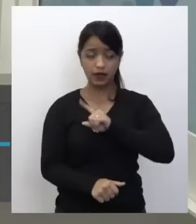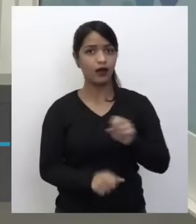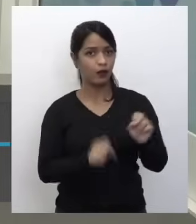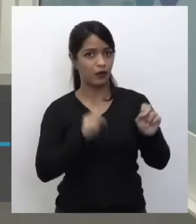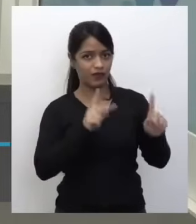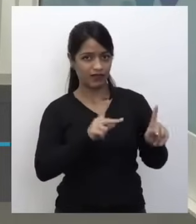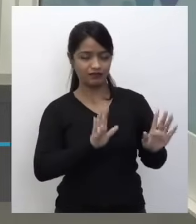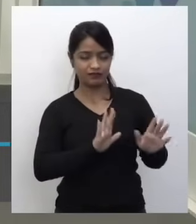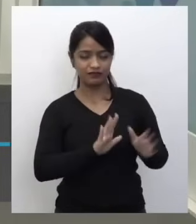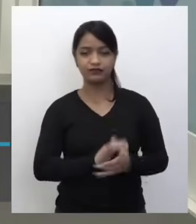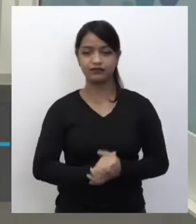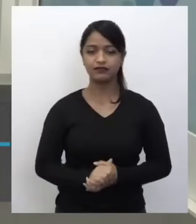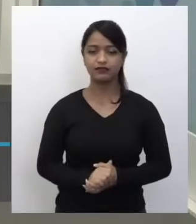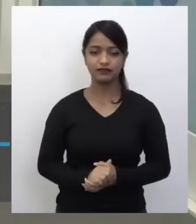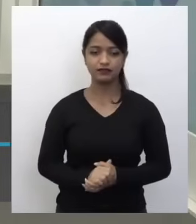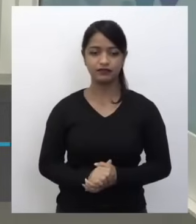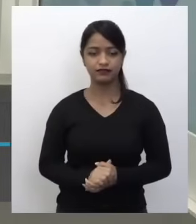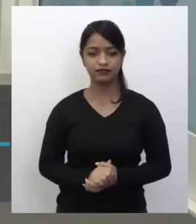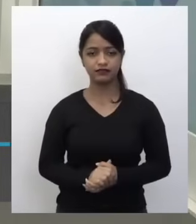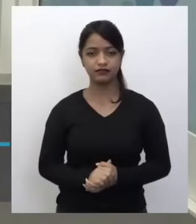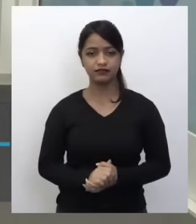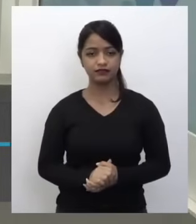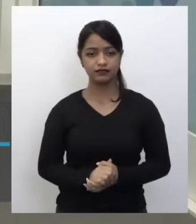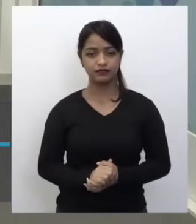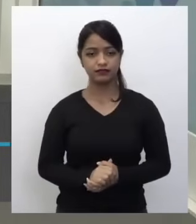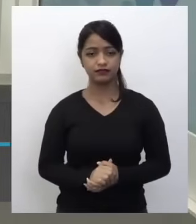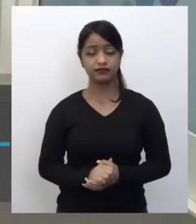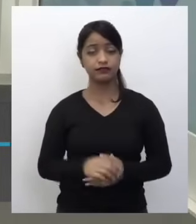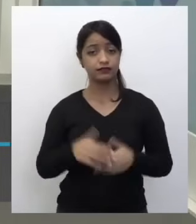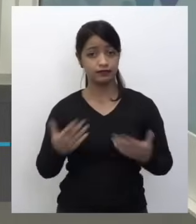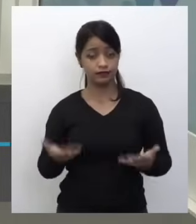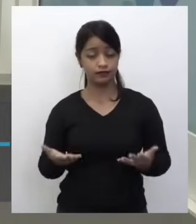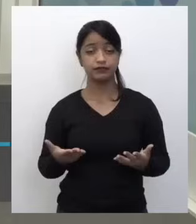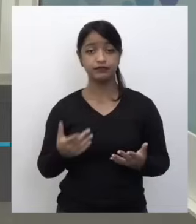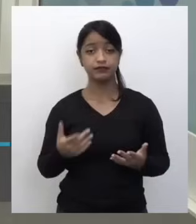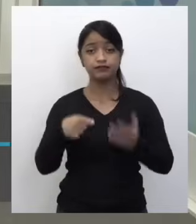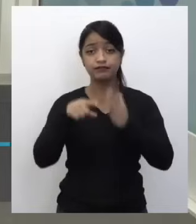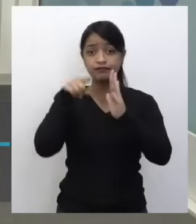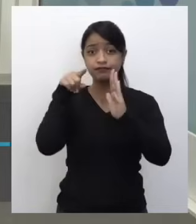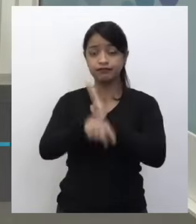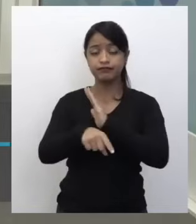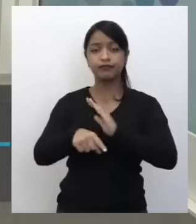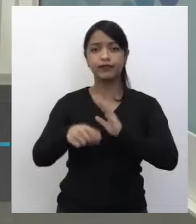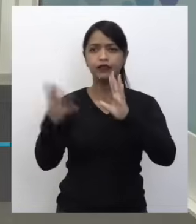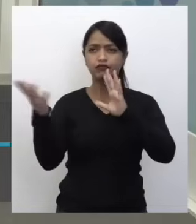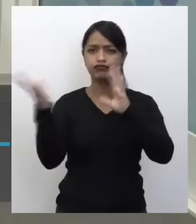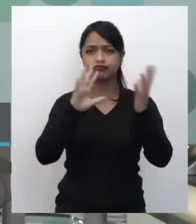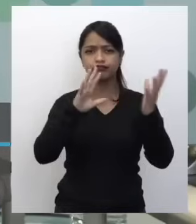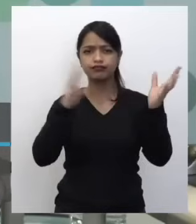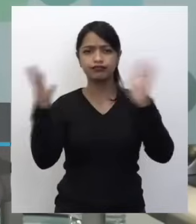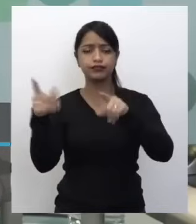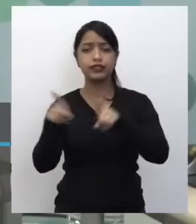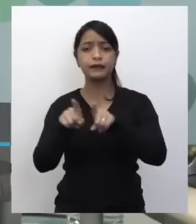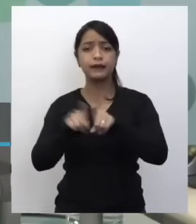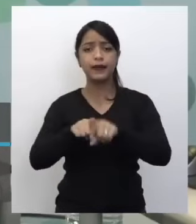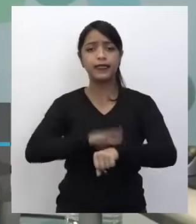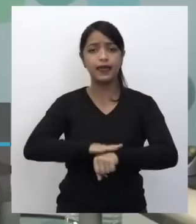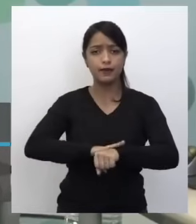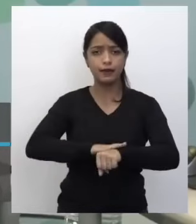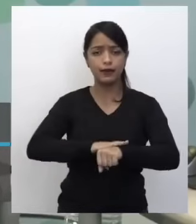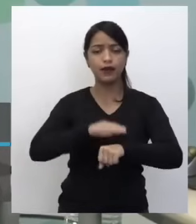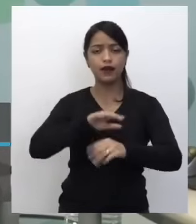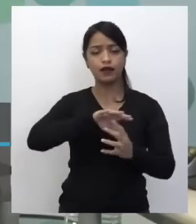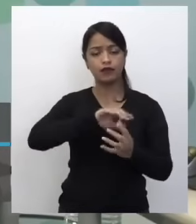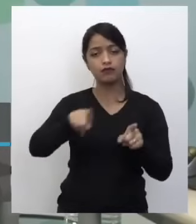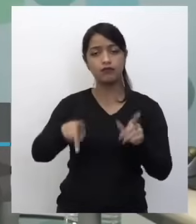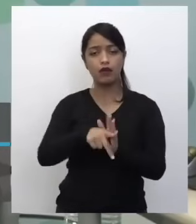mesmo. Então, né, a gente teve aí uma sondagem com a pergunta: clima e tempo atmosférico referem-se à mesma coisa? Não, não